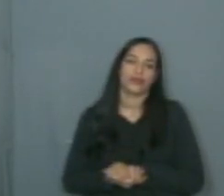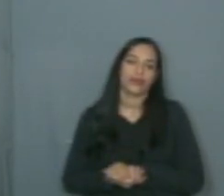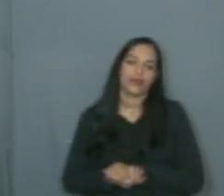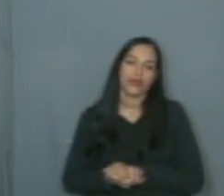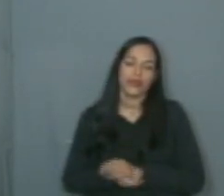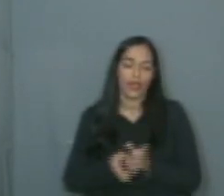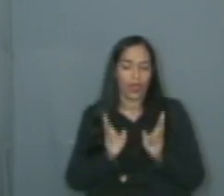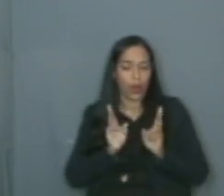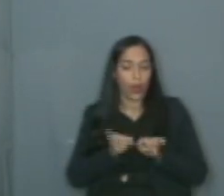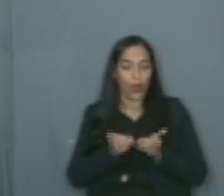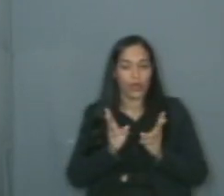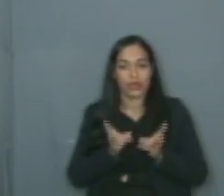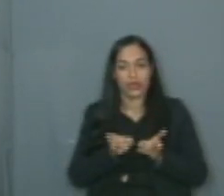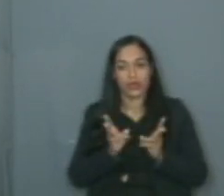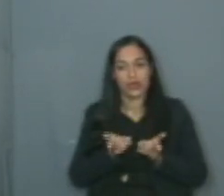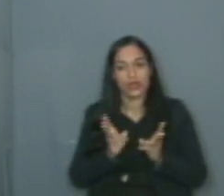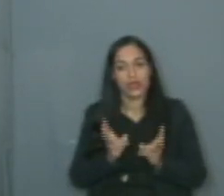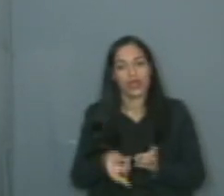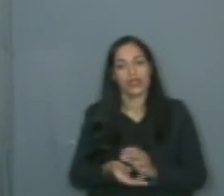da continuidade